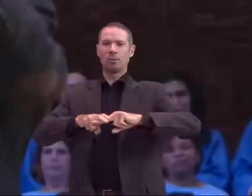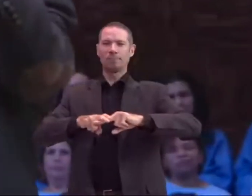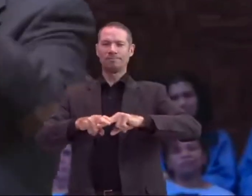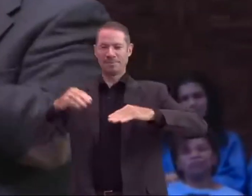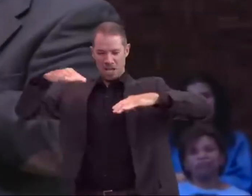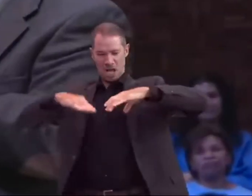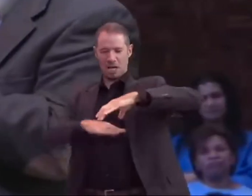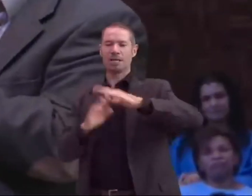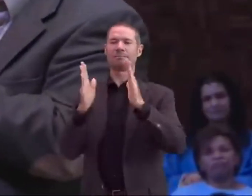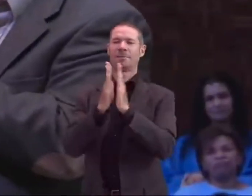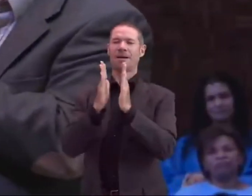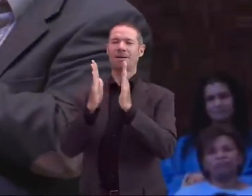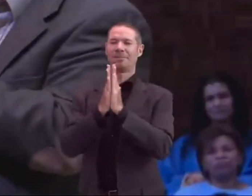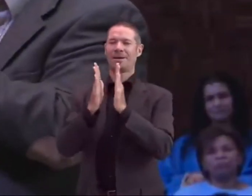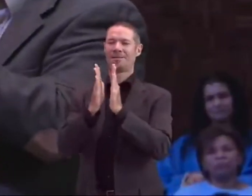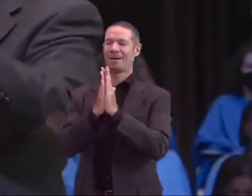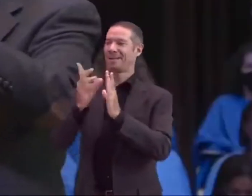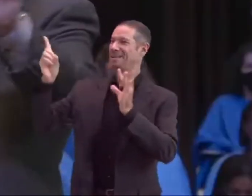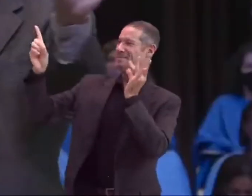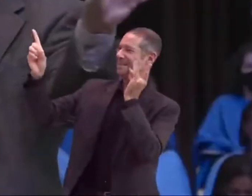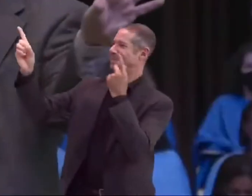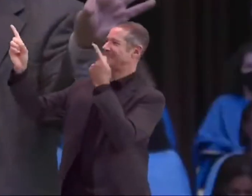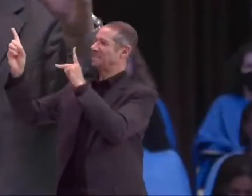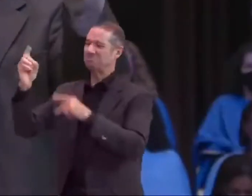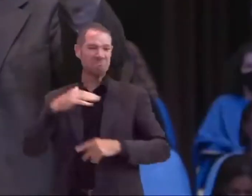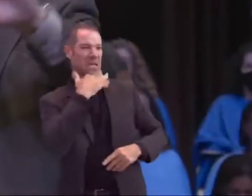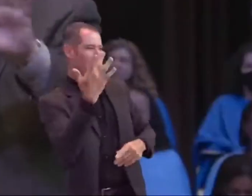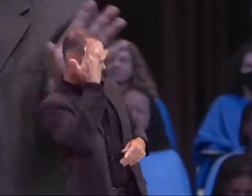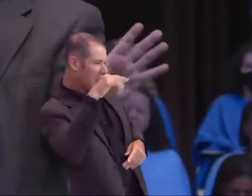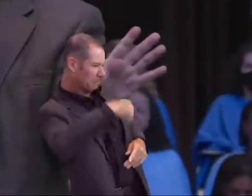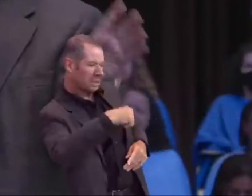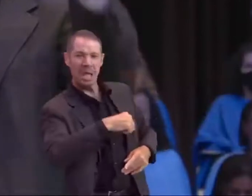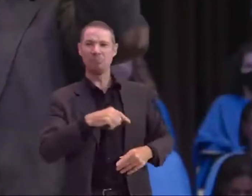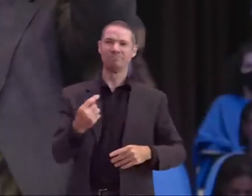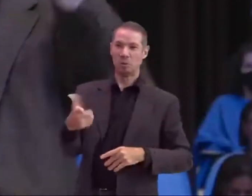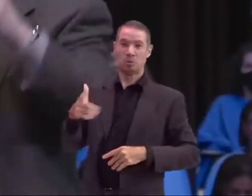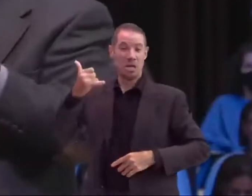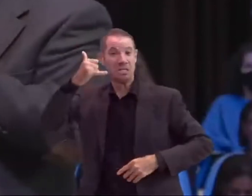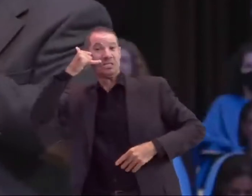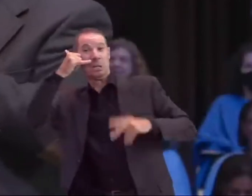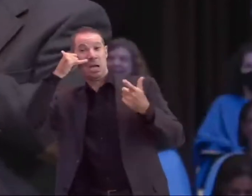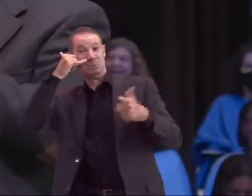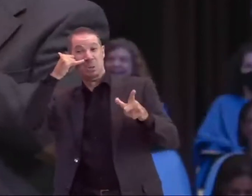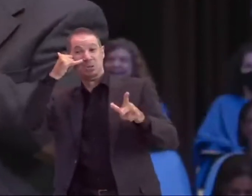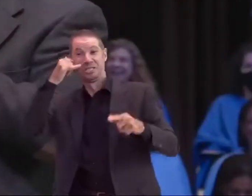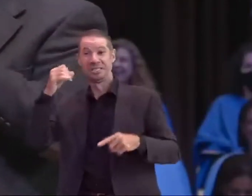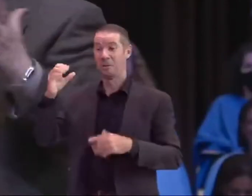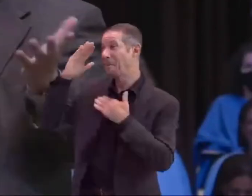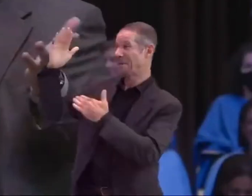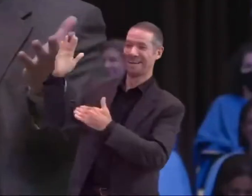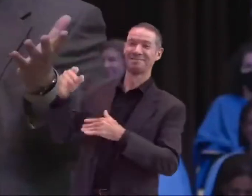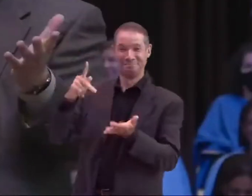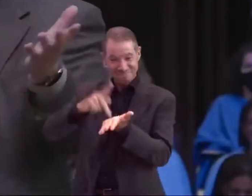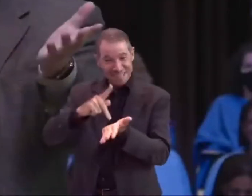na garagem orando na presença de Deus, porque ninguém sabia onde eu estava, e naquele tempo não tinha celular, graças a Deus. Não